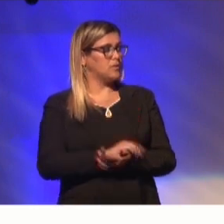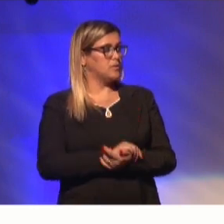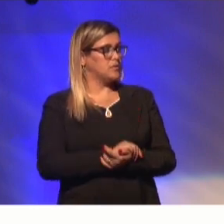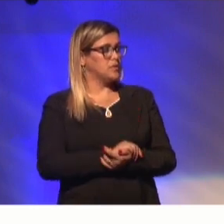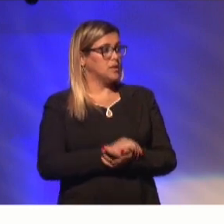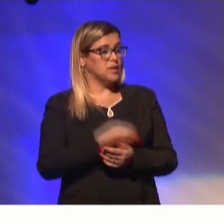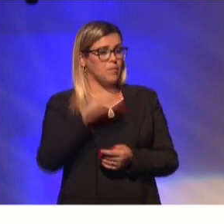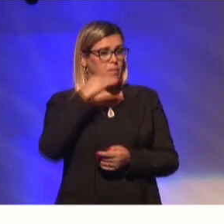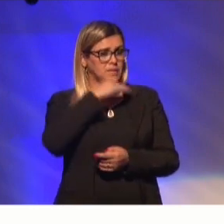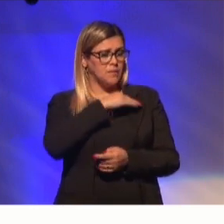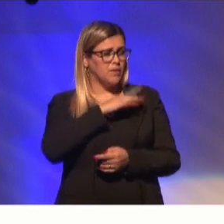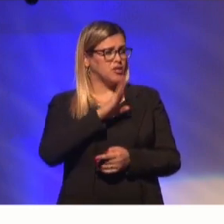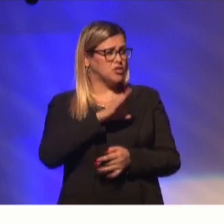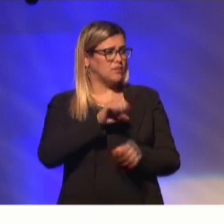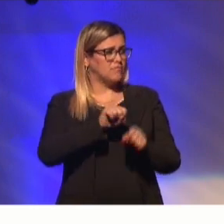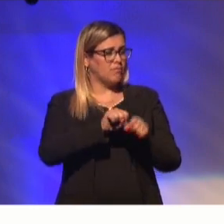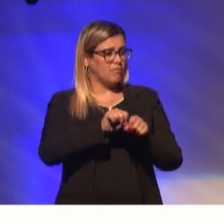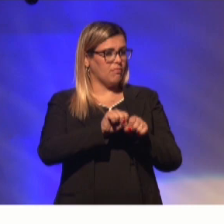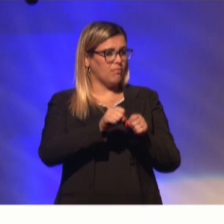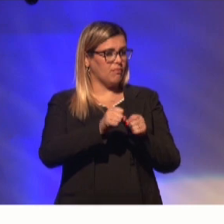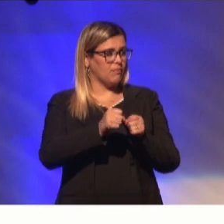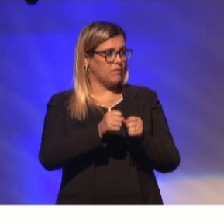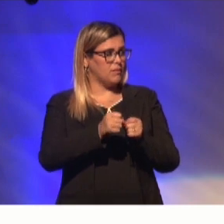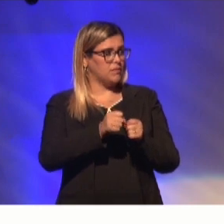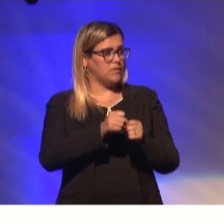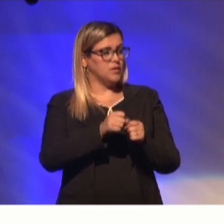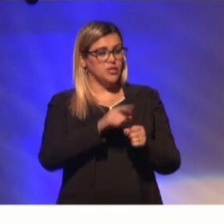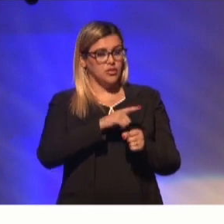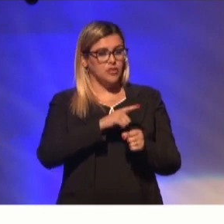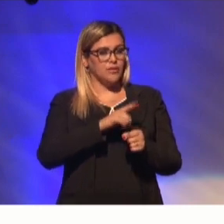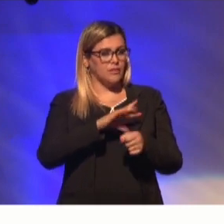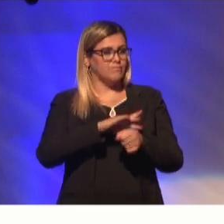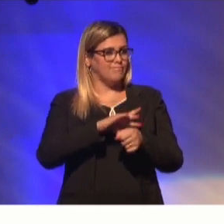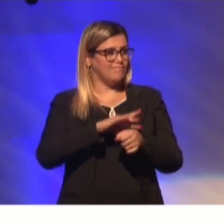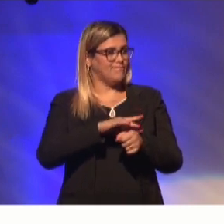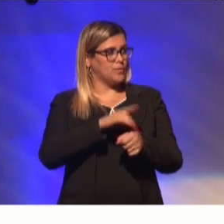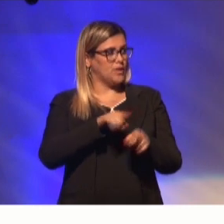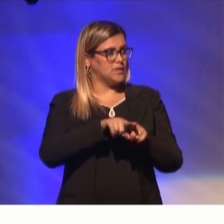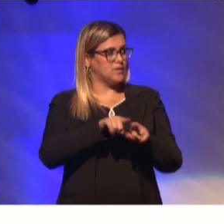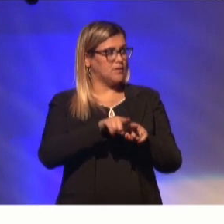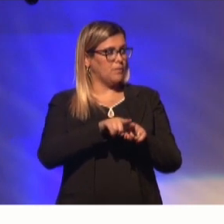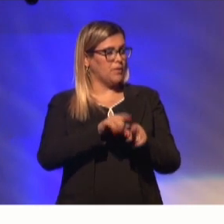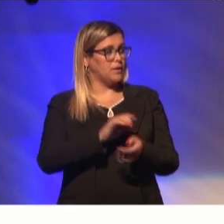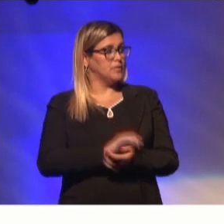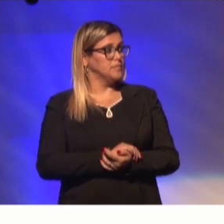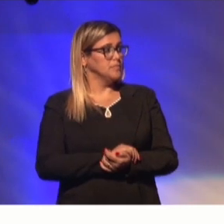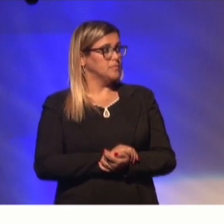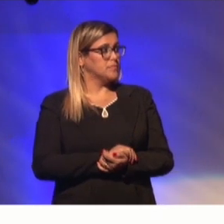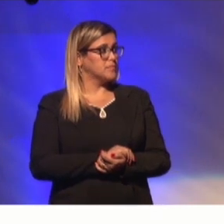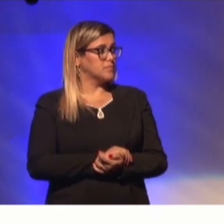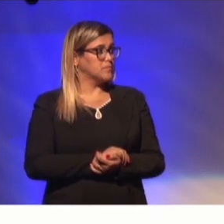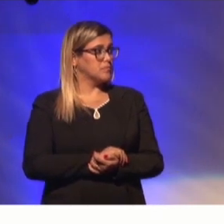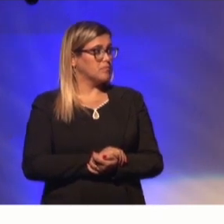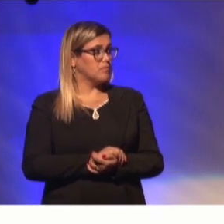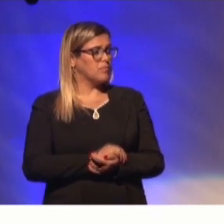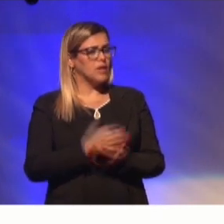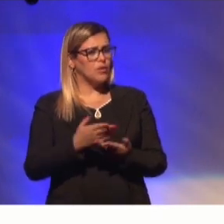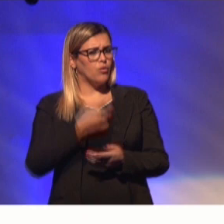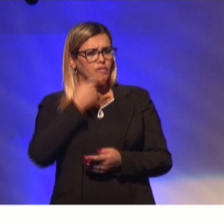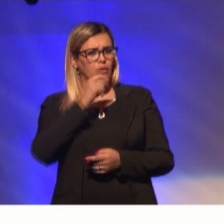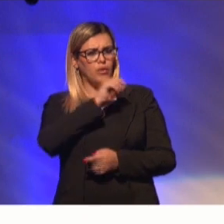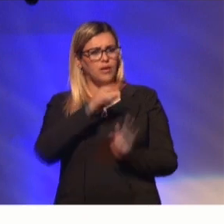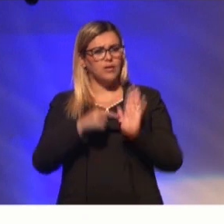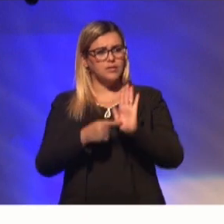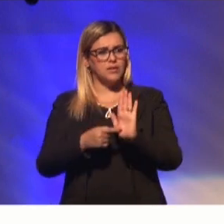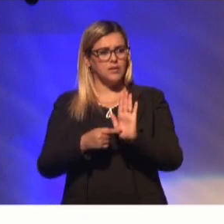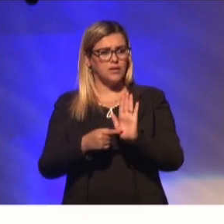para verificar o quanto já está havendo contato, espículas ósseas na borda superior da patela. Bem, enfim, o que eu estou querendo dizer? Que